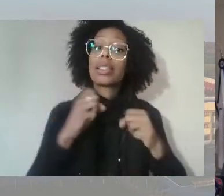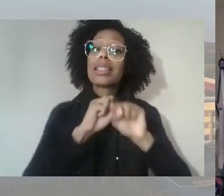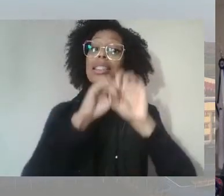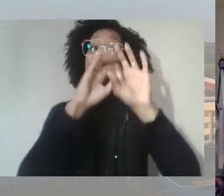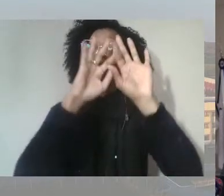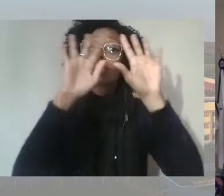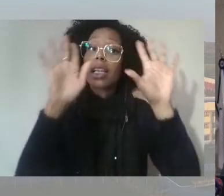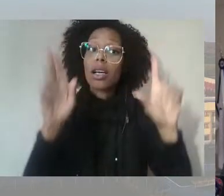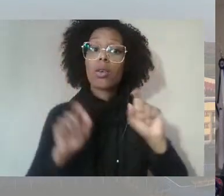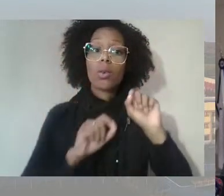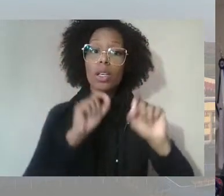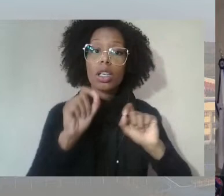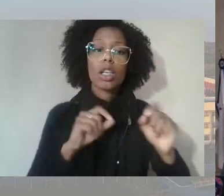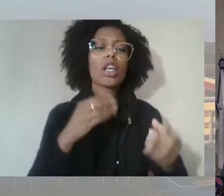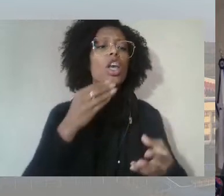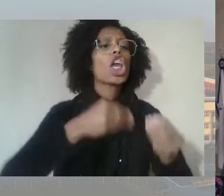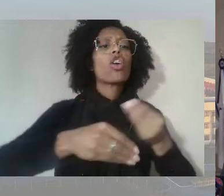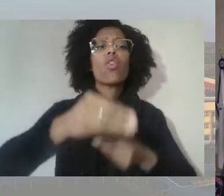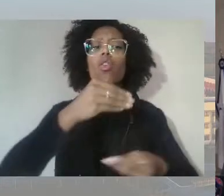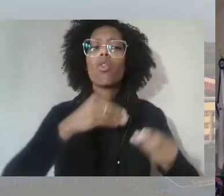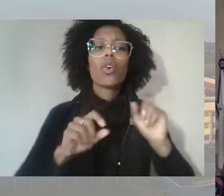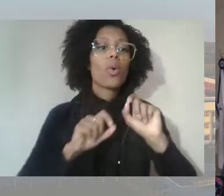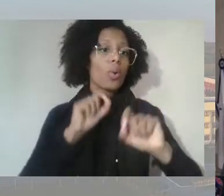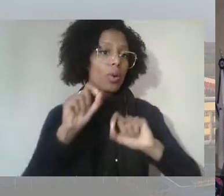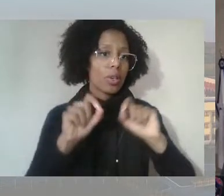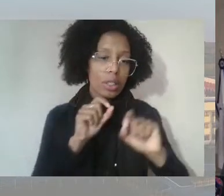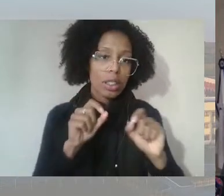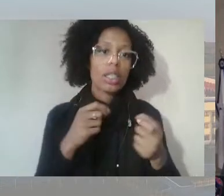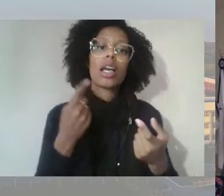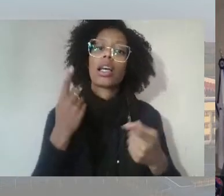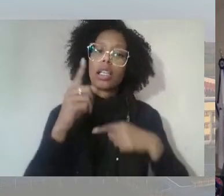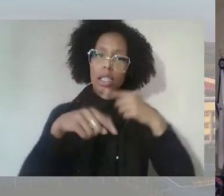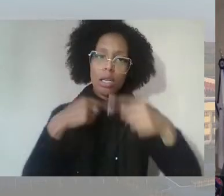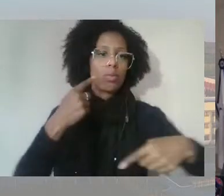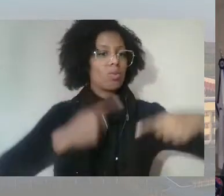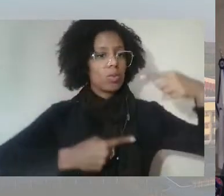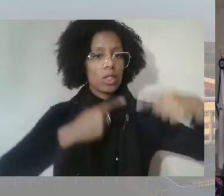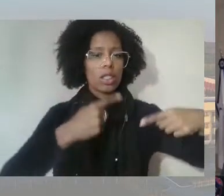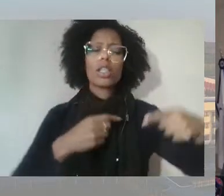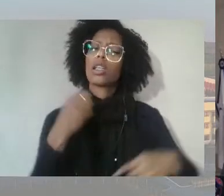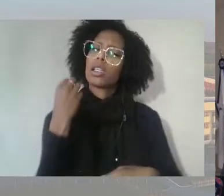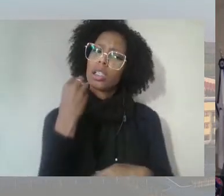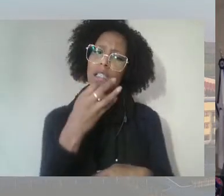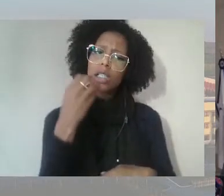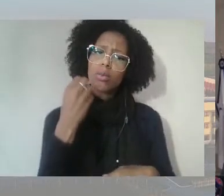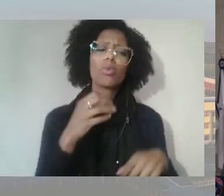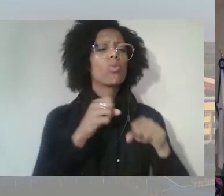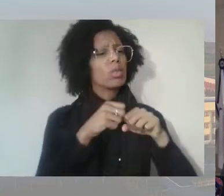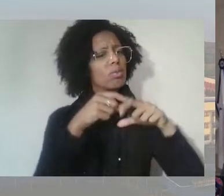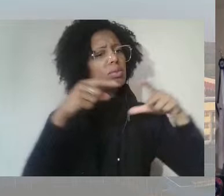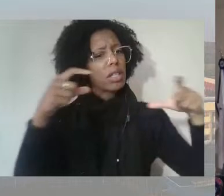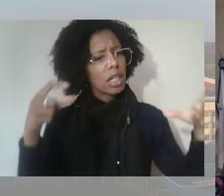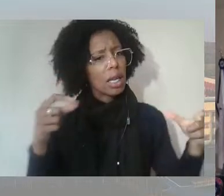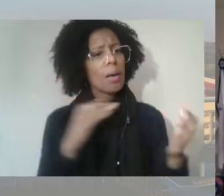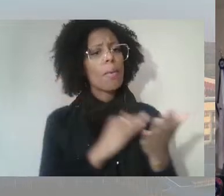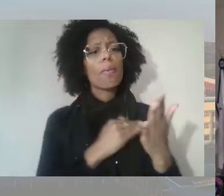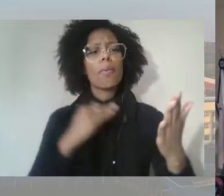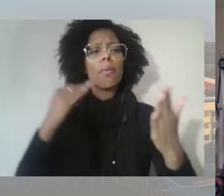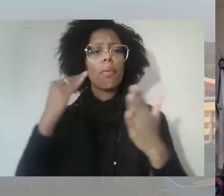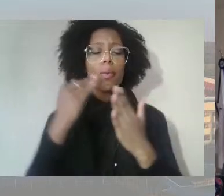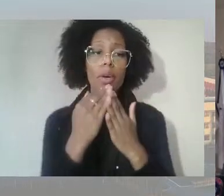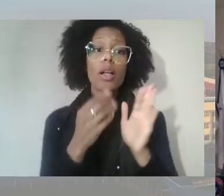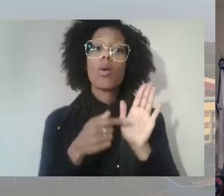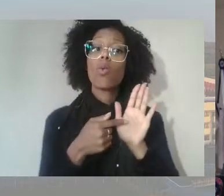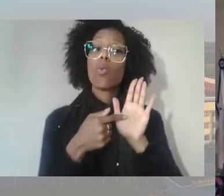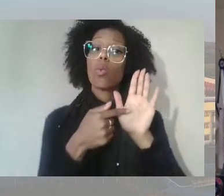tudo o que envolve e a gente trouxe o debate. E que bom que a gente possa ampliar. E para mostrar, sim, o